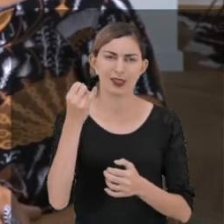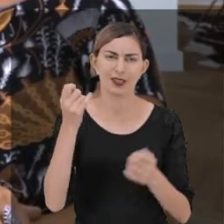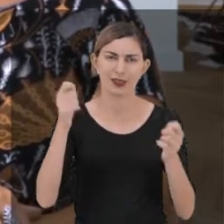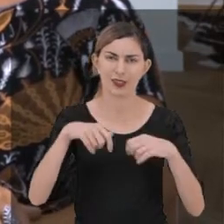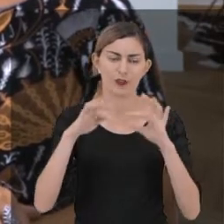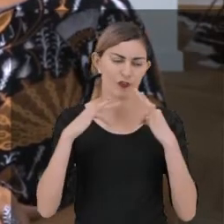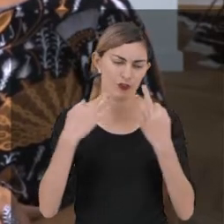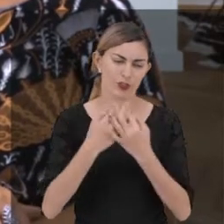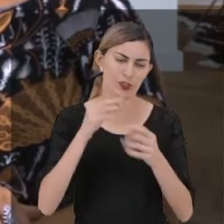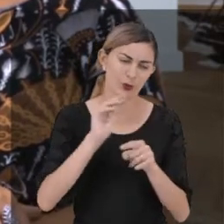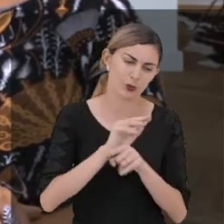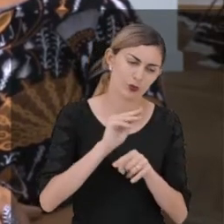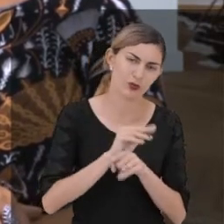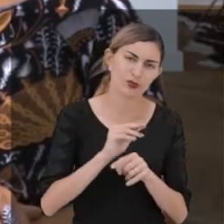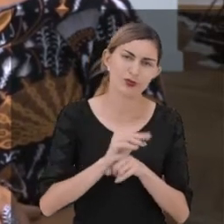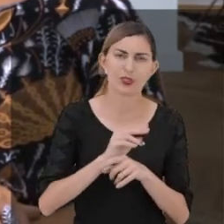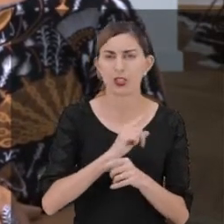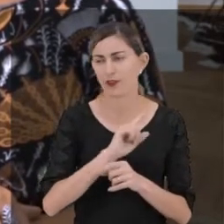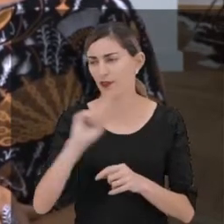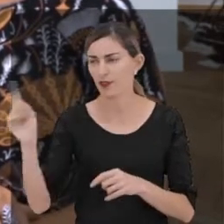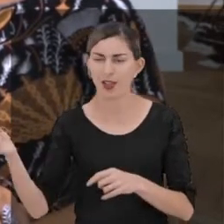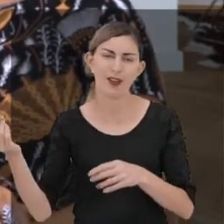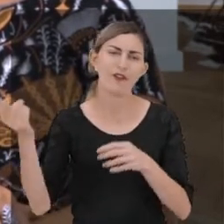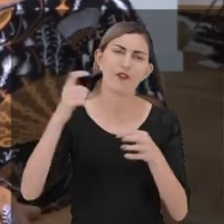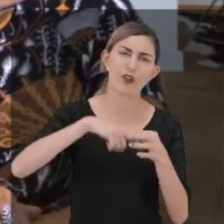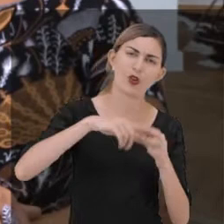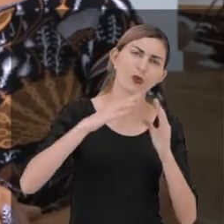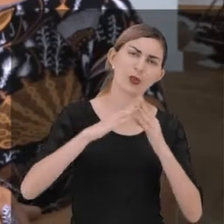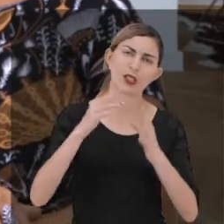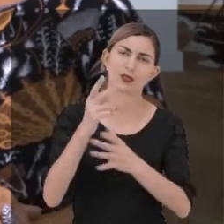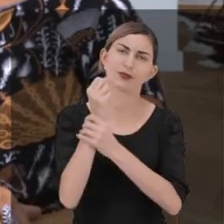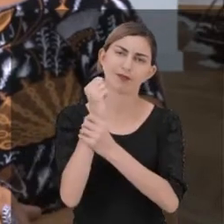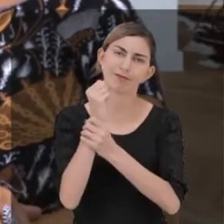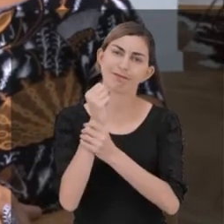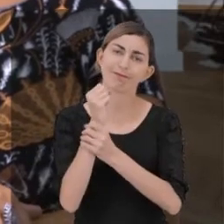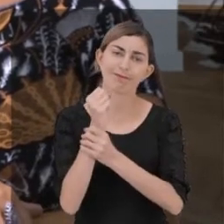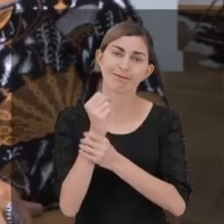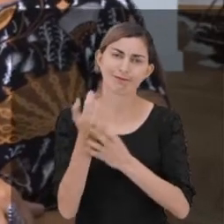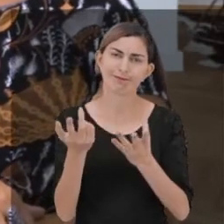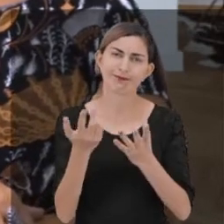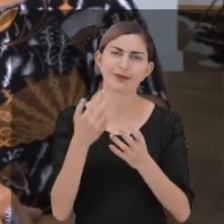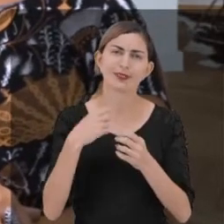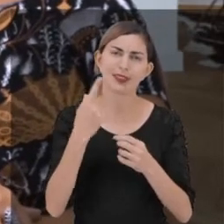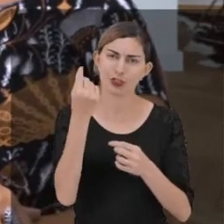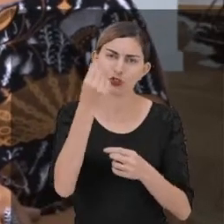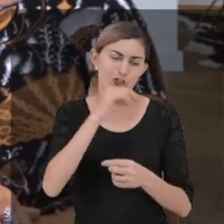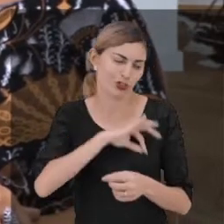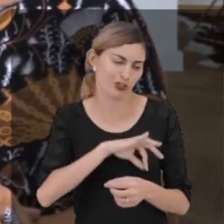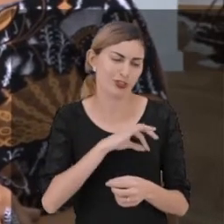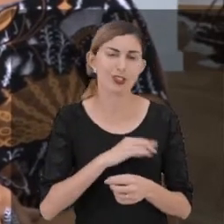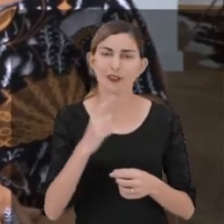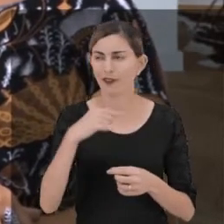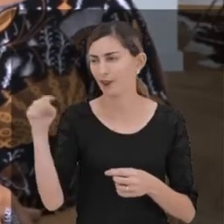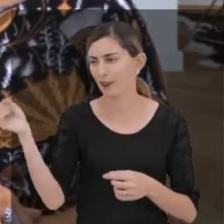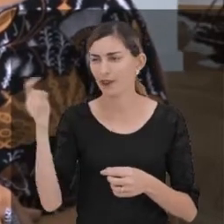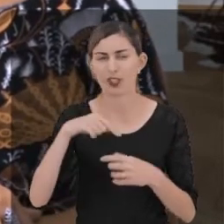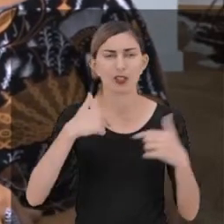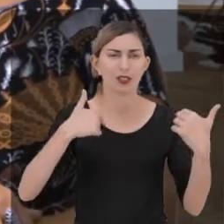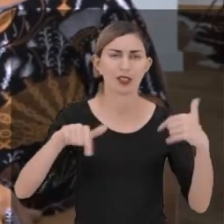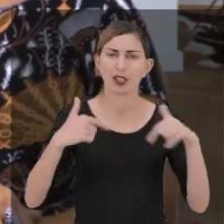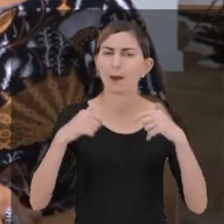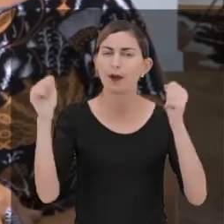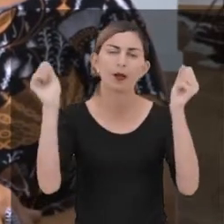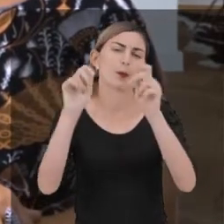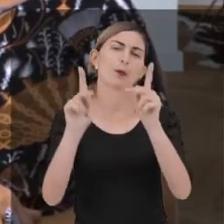dessa família, ele saia e entre em casa em segurança, que ele traga a sua remuneração, que ele trabalhe